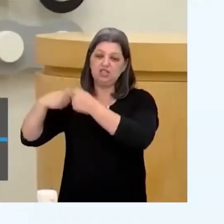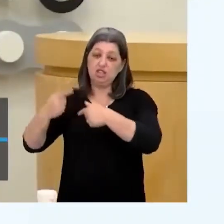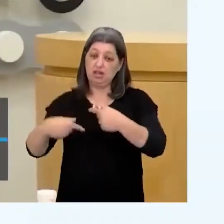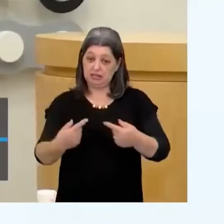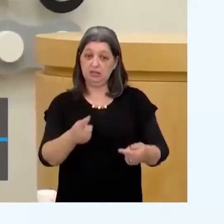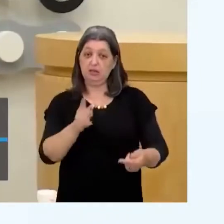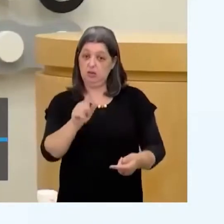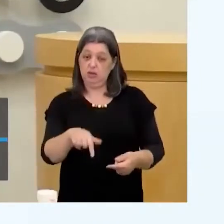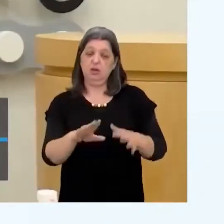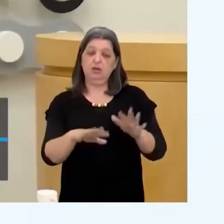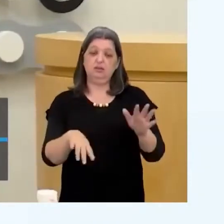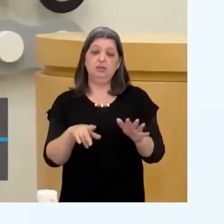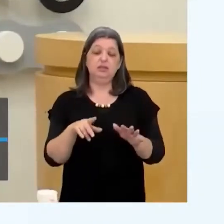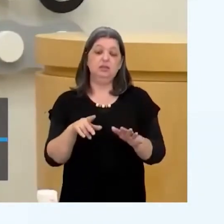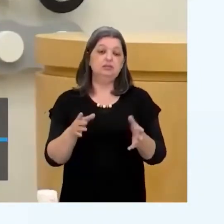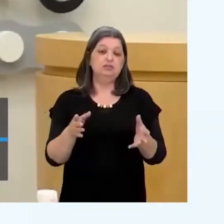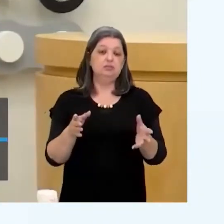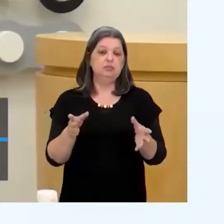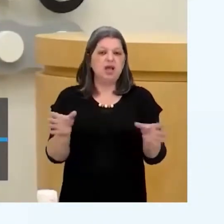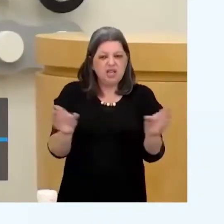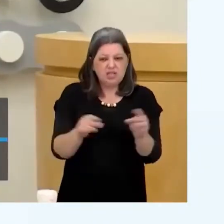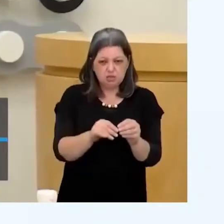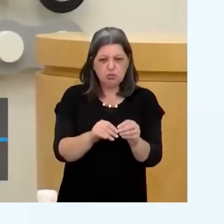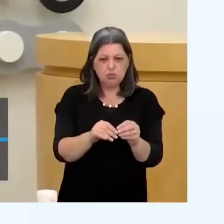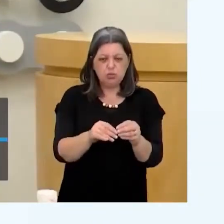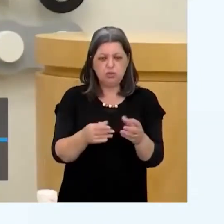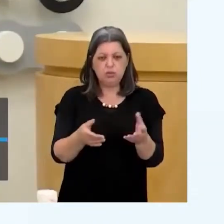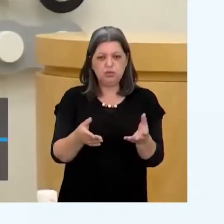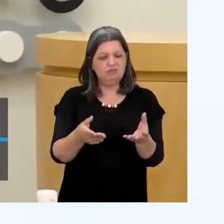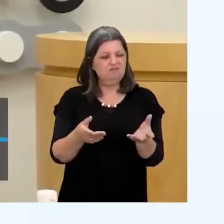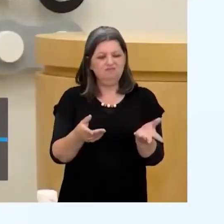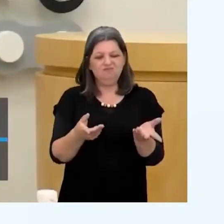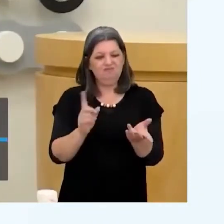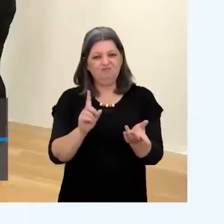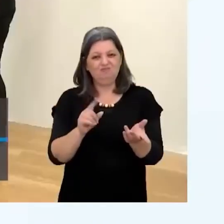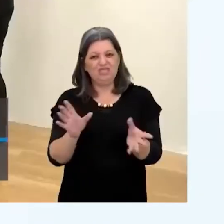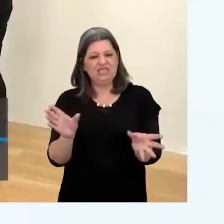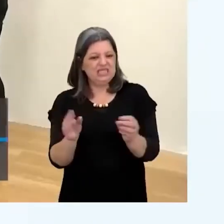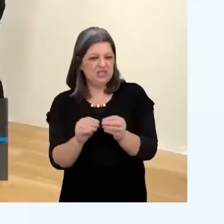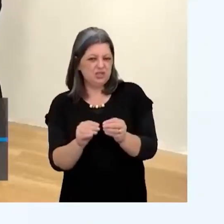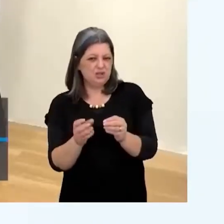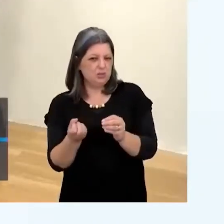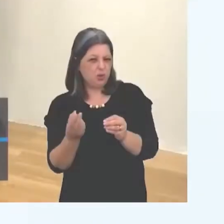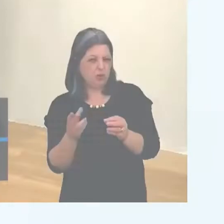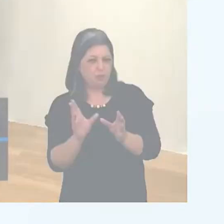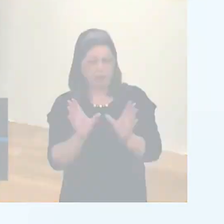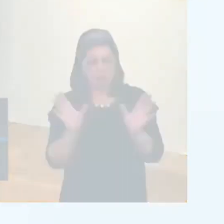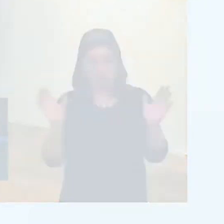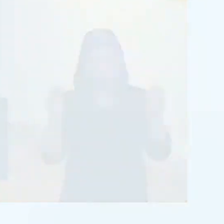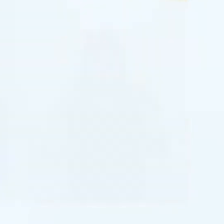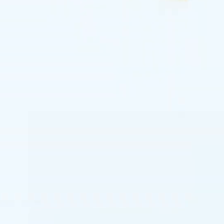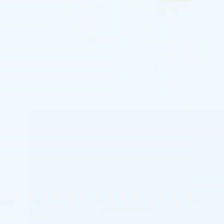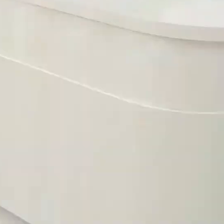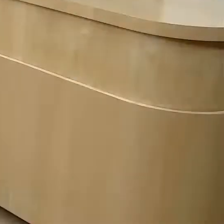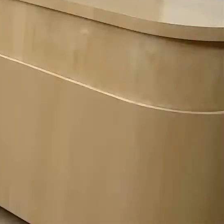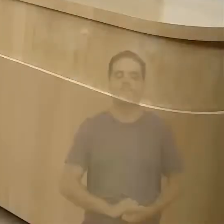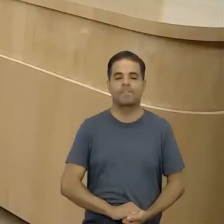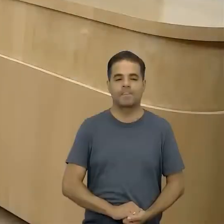poesia falada, talvez resume, não resume, né? Restringe um pouco campo. mal. A poesia é isso, né?